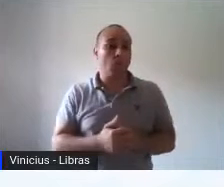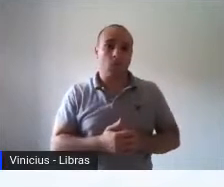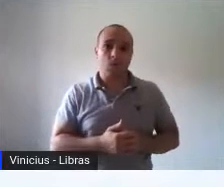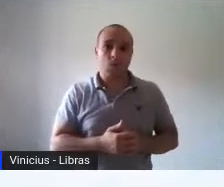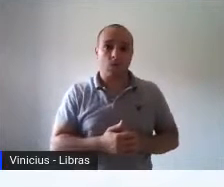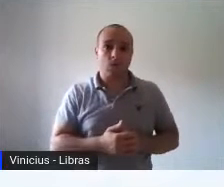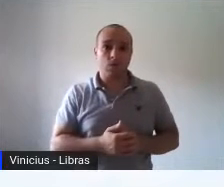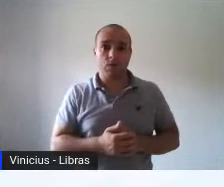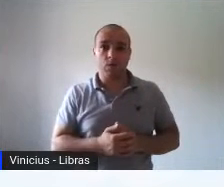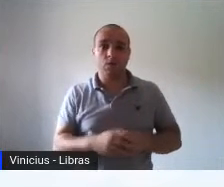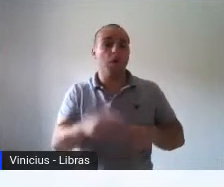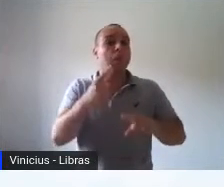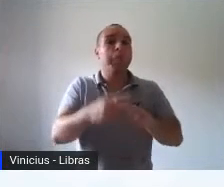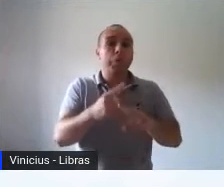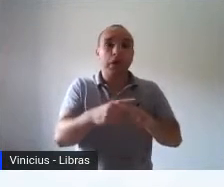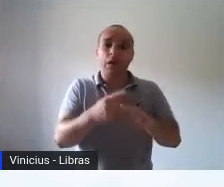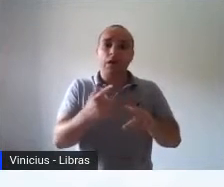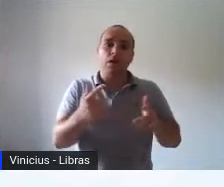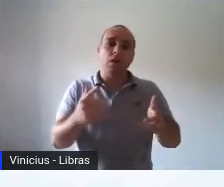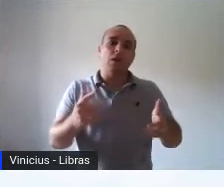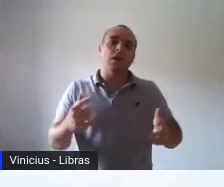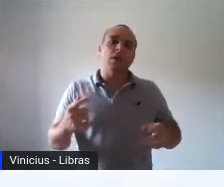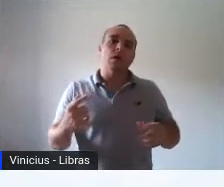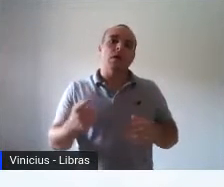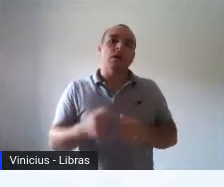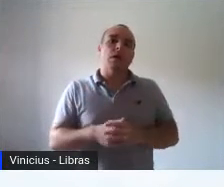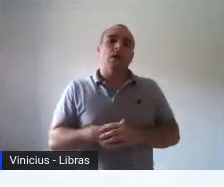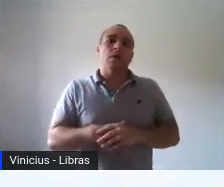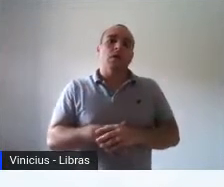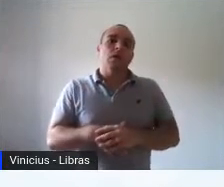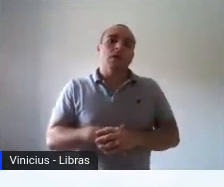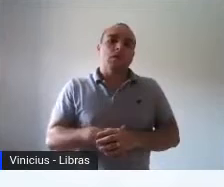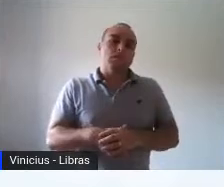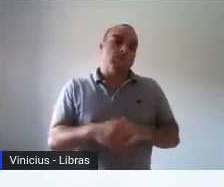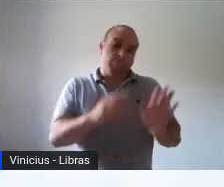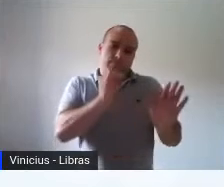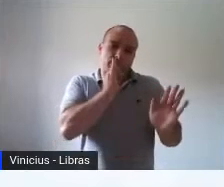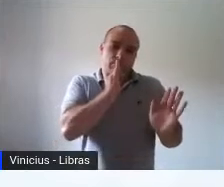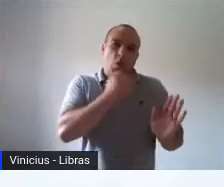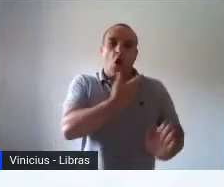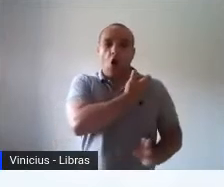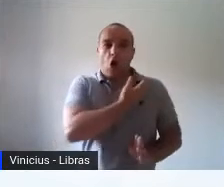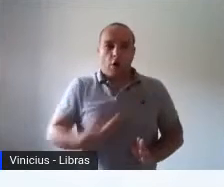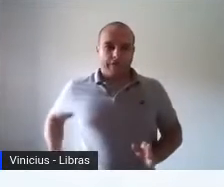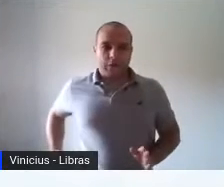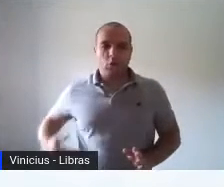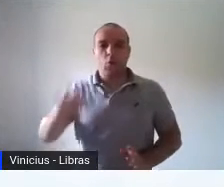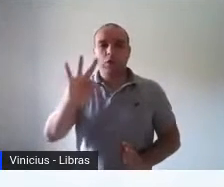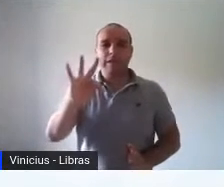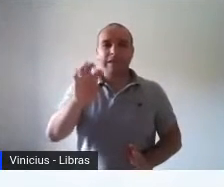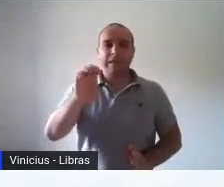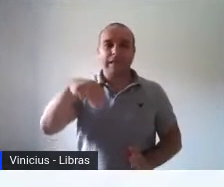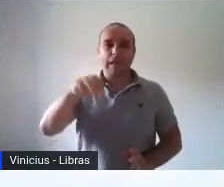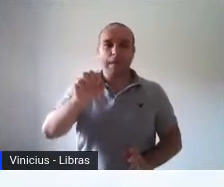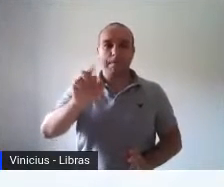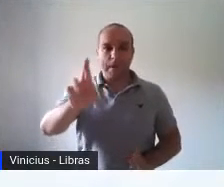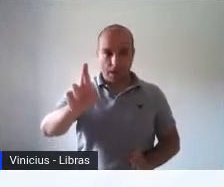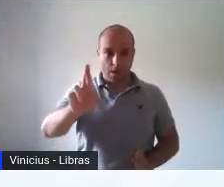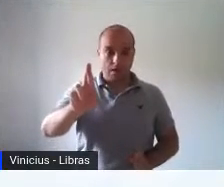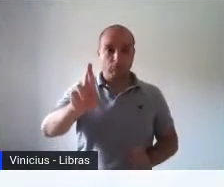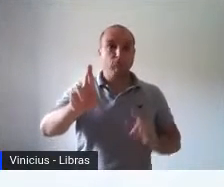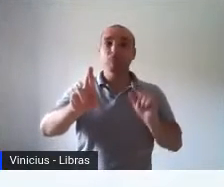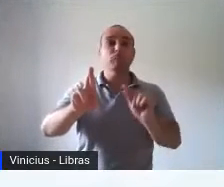Tá. E você não tem ainda a inflação do ano. Mas o que o governo Temer fez? Como o Bolsonaro fez em 2019? Ele